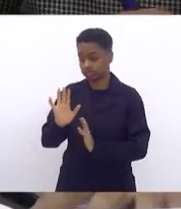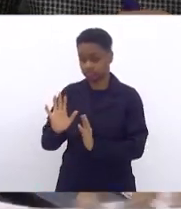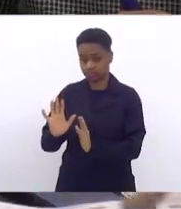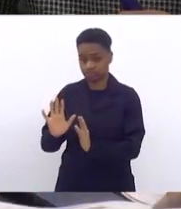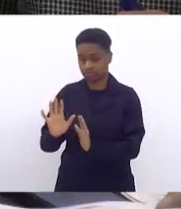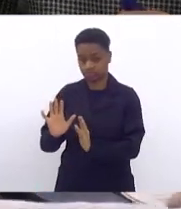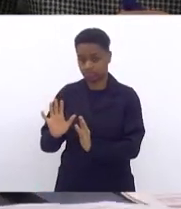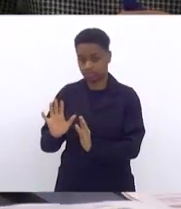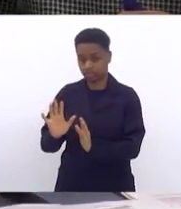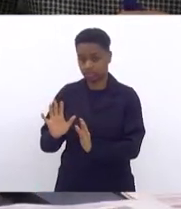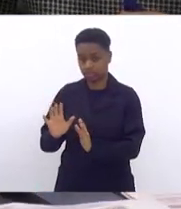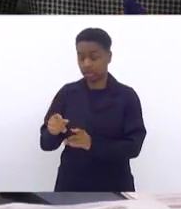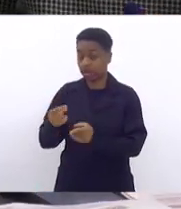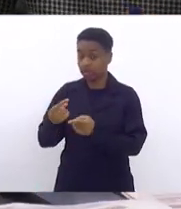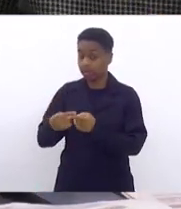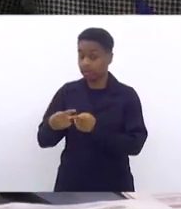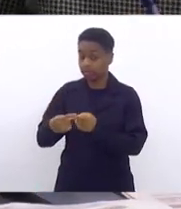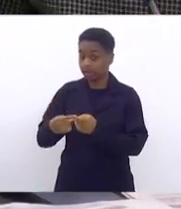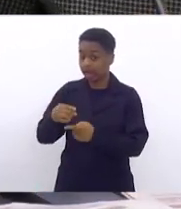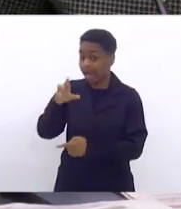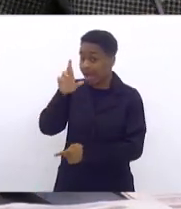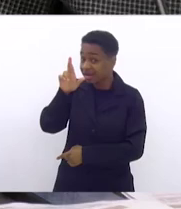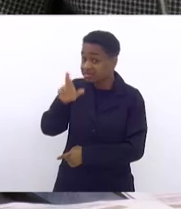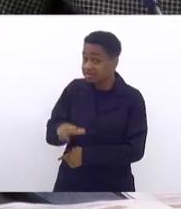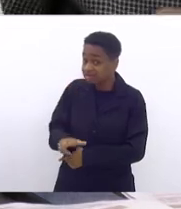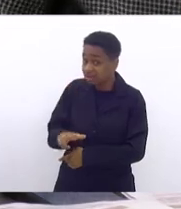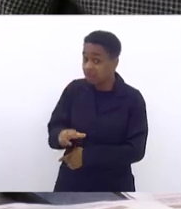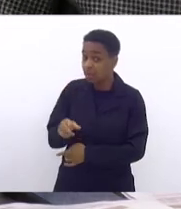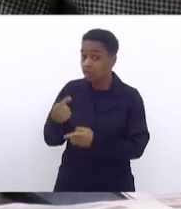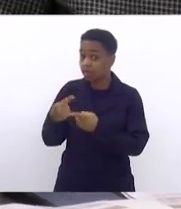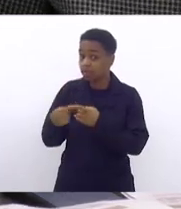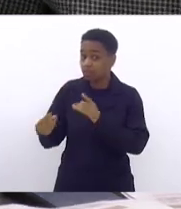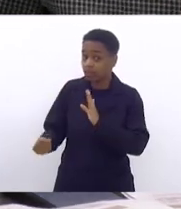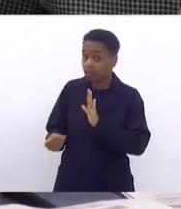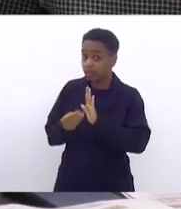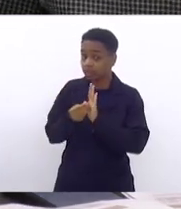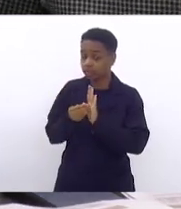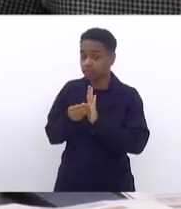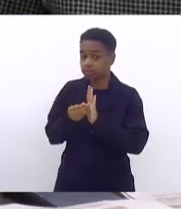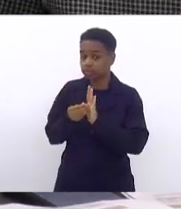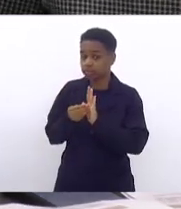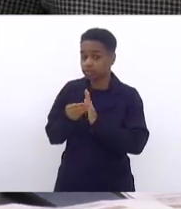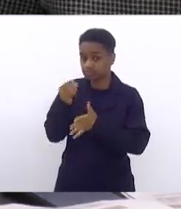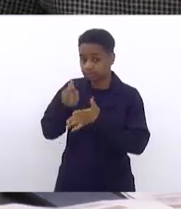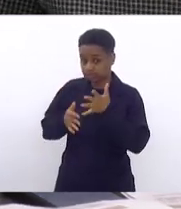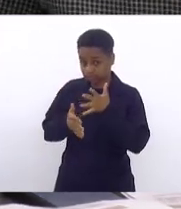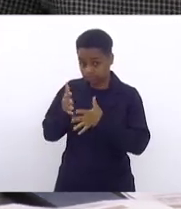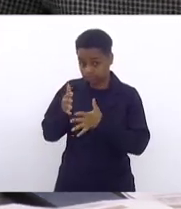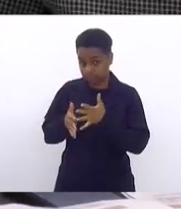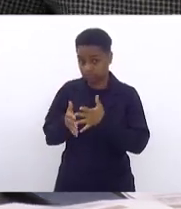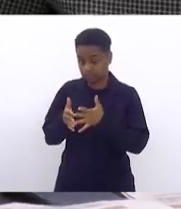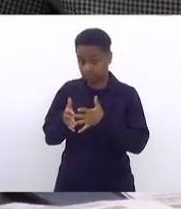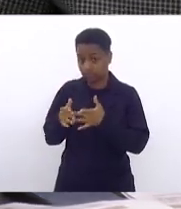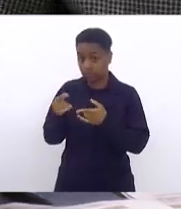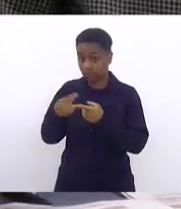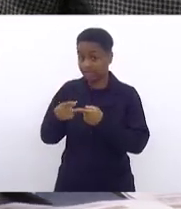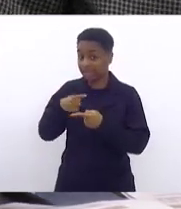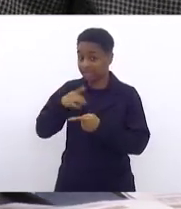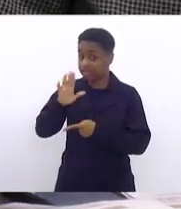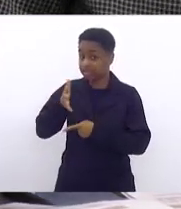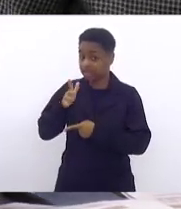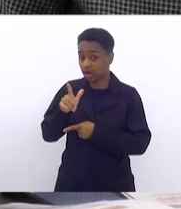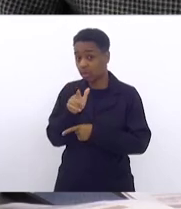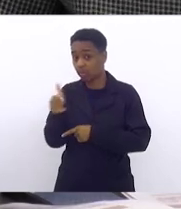A razão de ter sido dado pela prejudicabilidade menciona uma